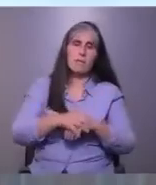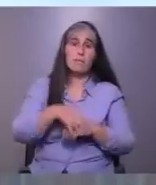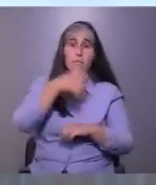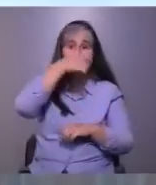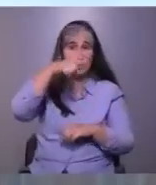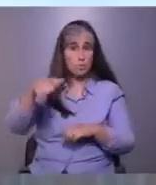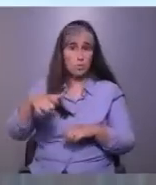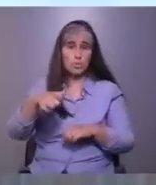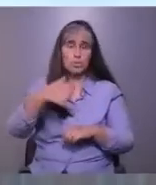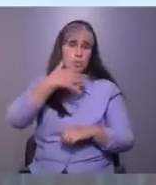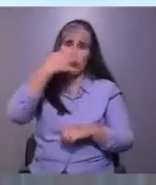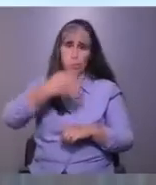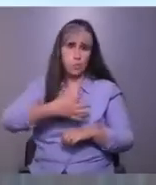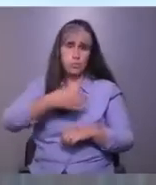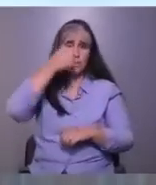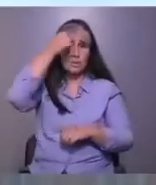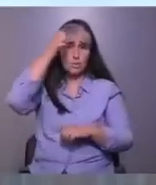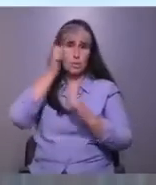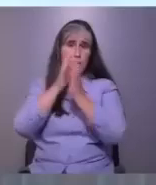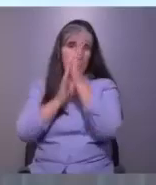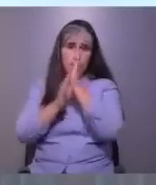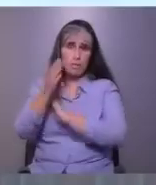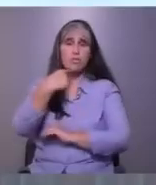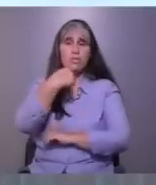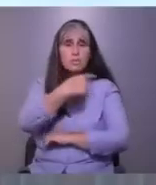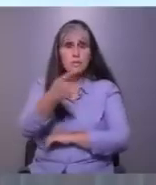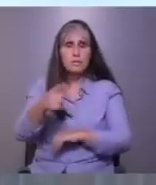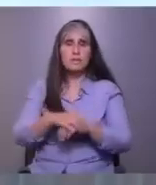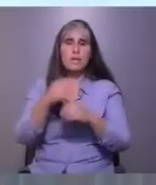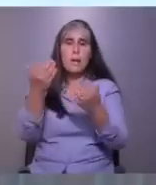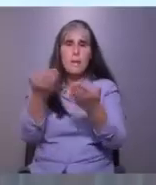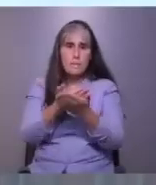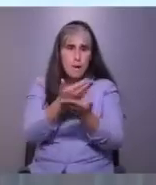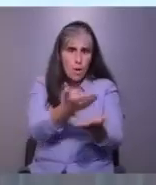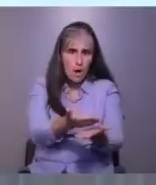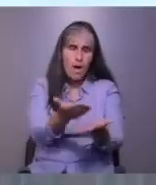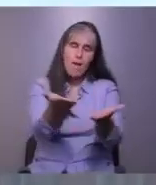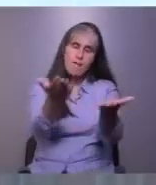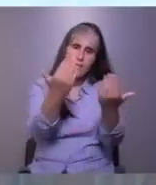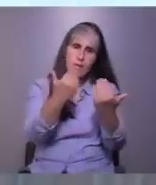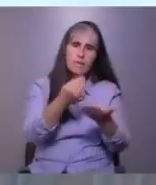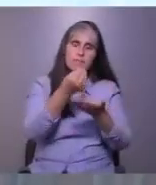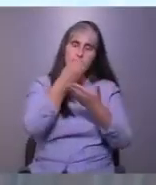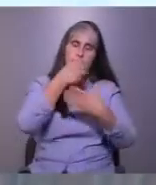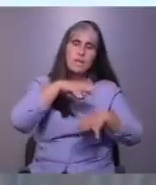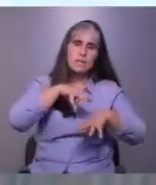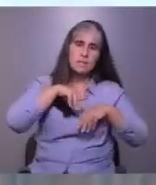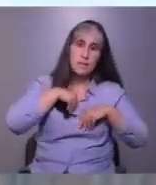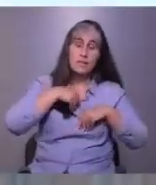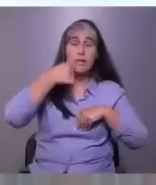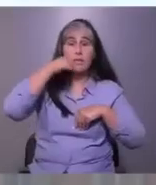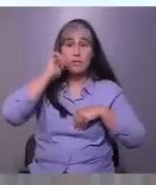ela diz: vinde comer do meu pão e beber do vinho que vos preparei.